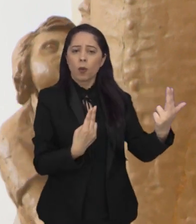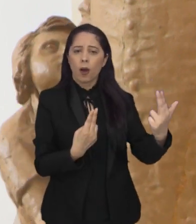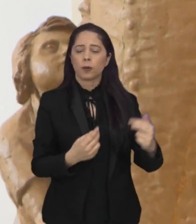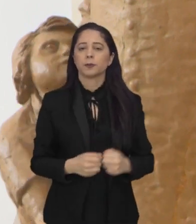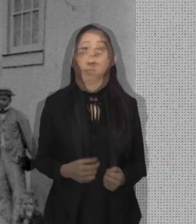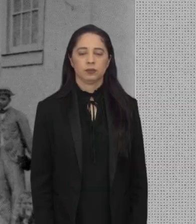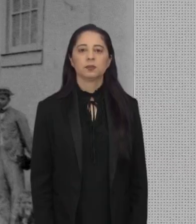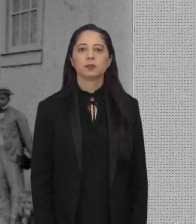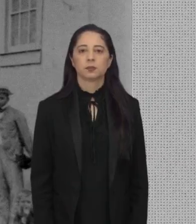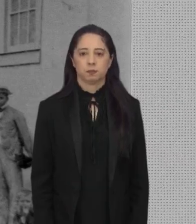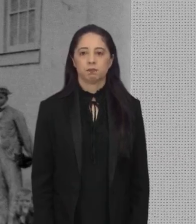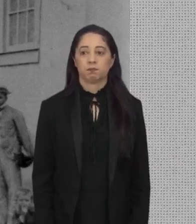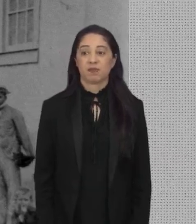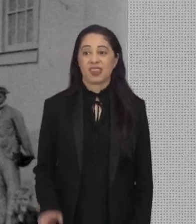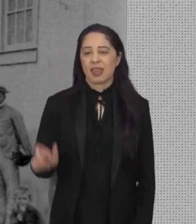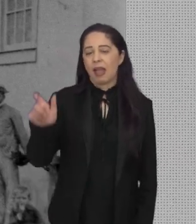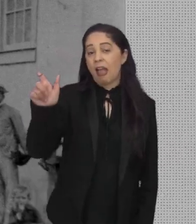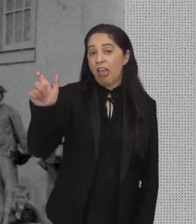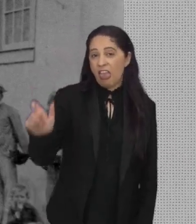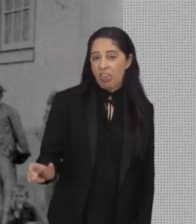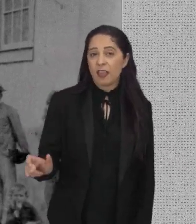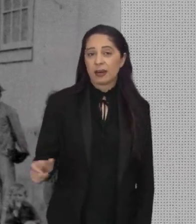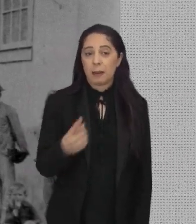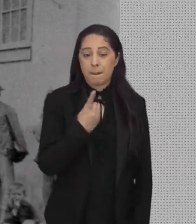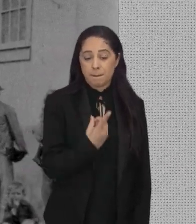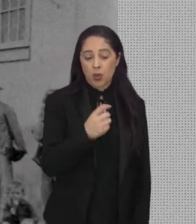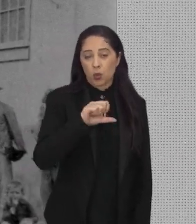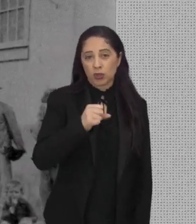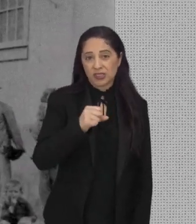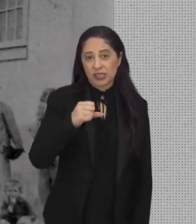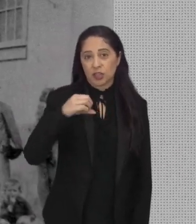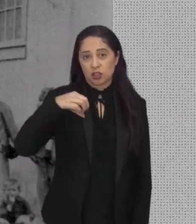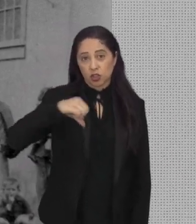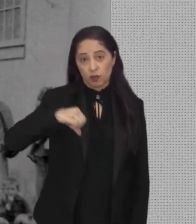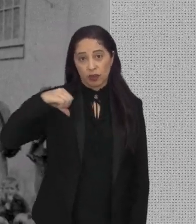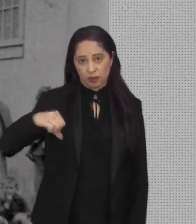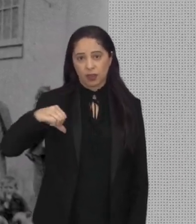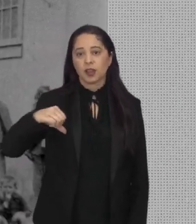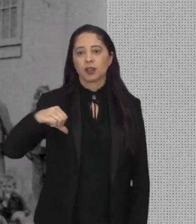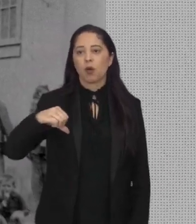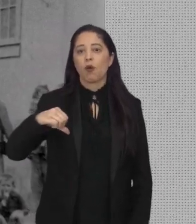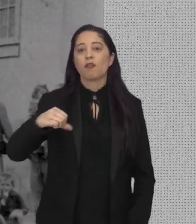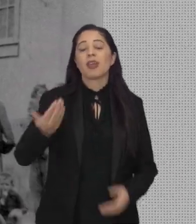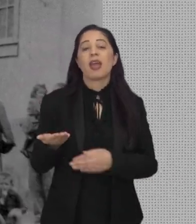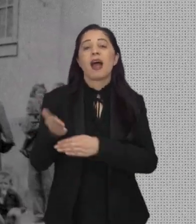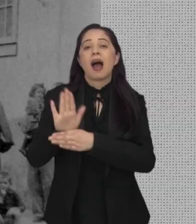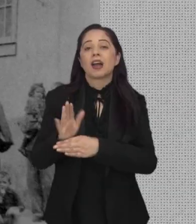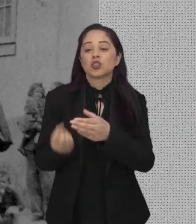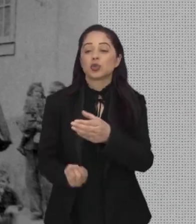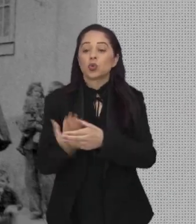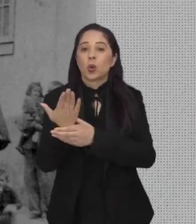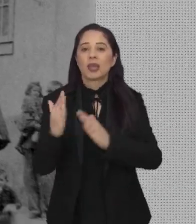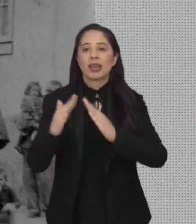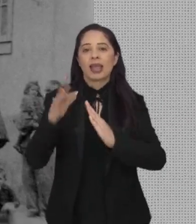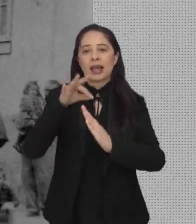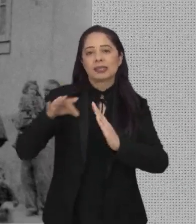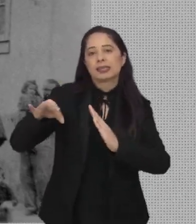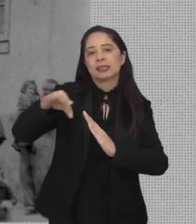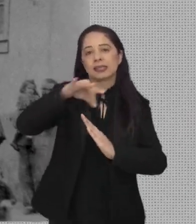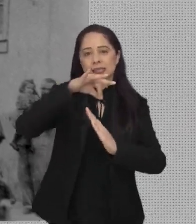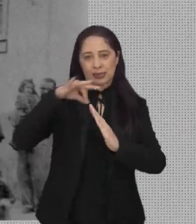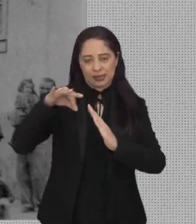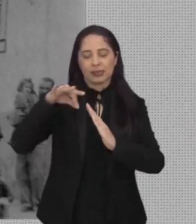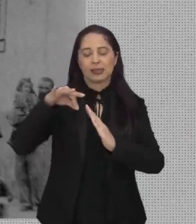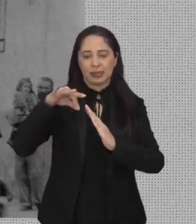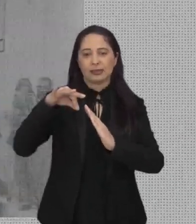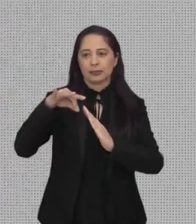outro feliz. O último feito de Francisco foi em 1899, com a participação na fundação da Santa Casa